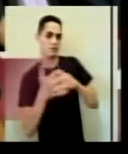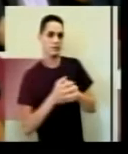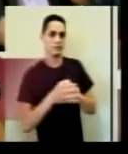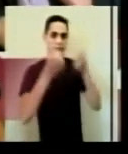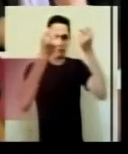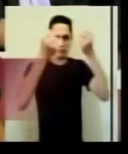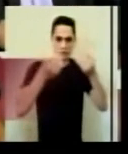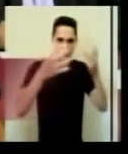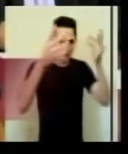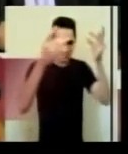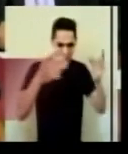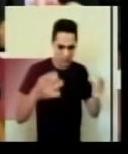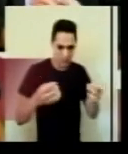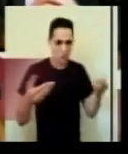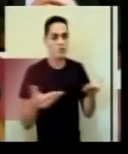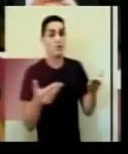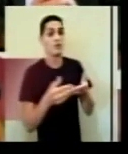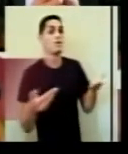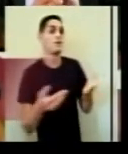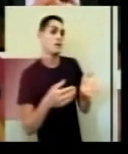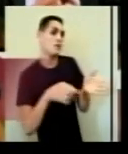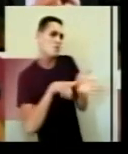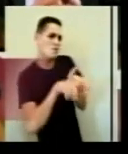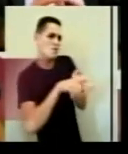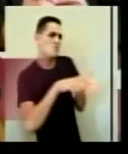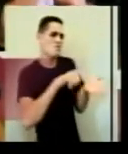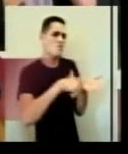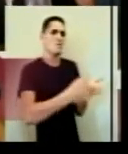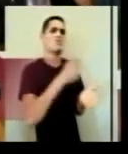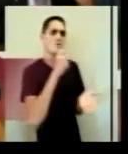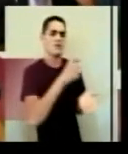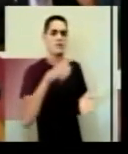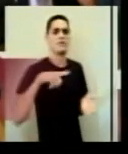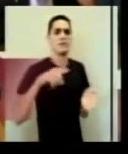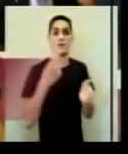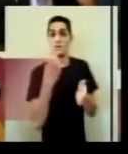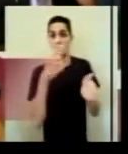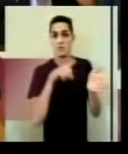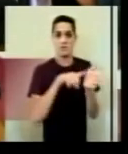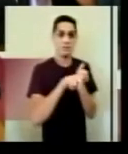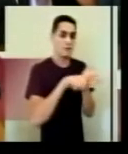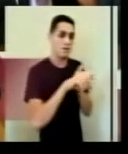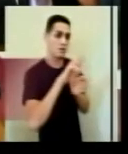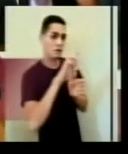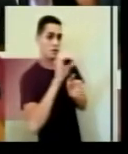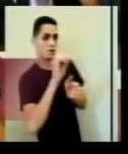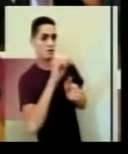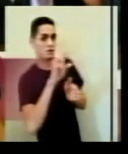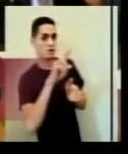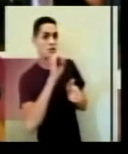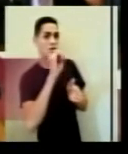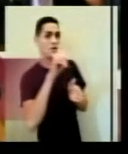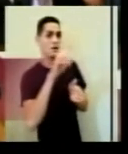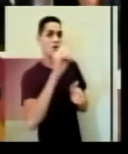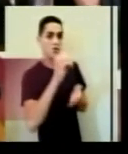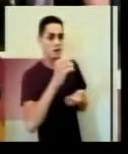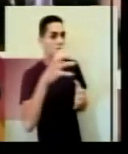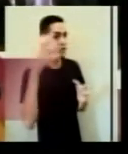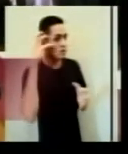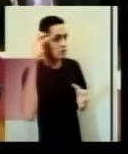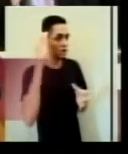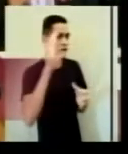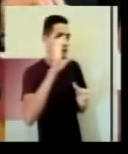Bom, secretário, agora passamos, então, após essa atualização, muitos esclarecimentos hoje, passamos às perguntas da imprensa.